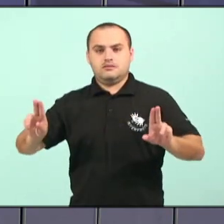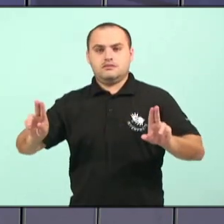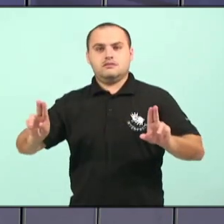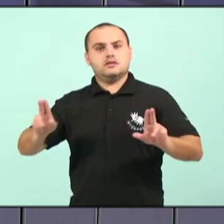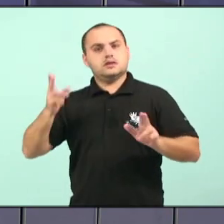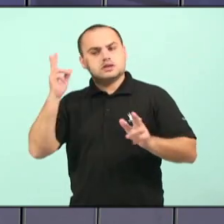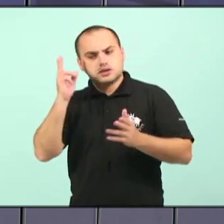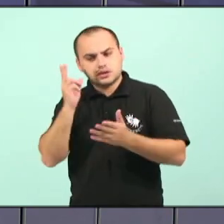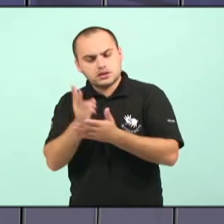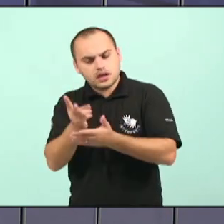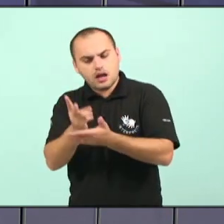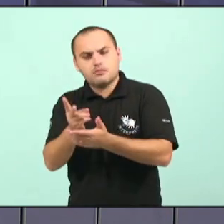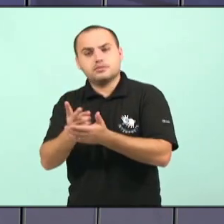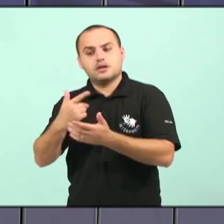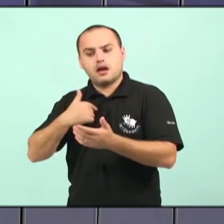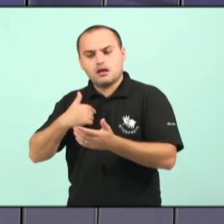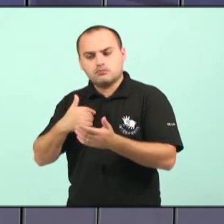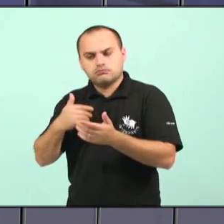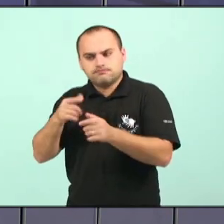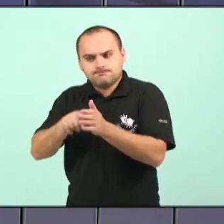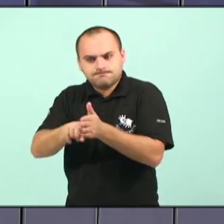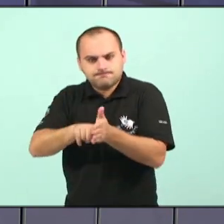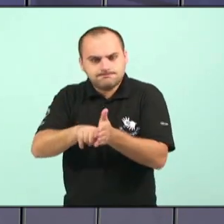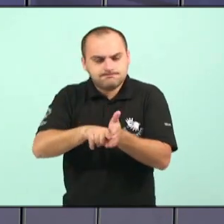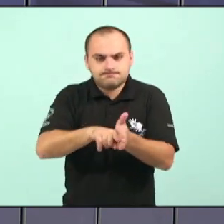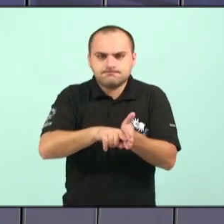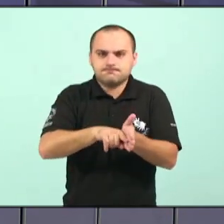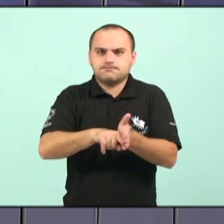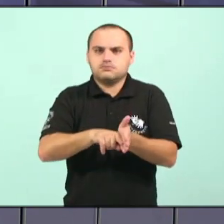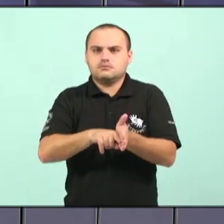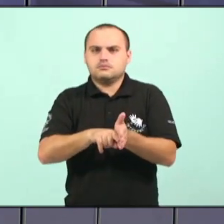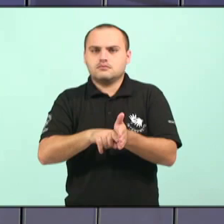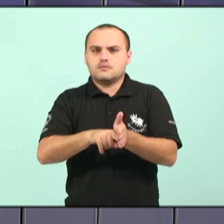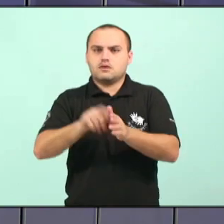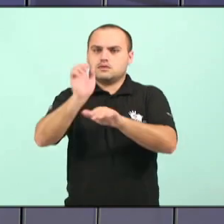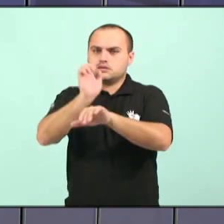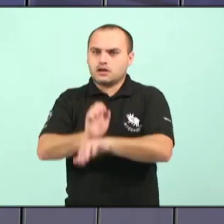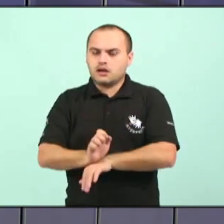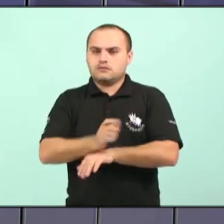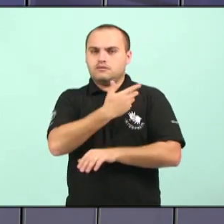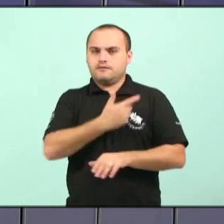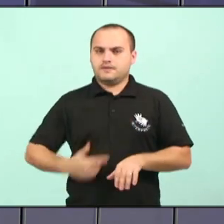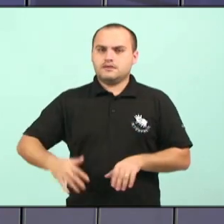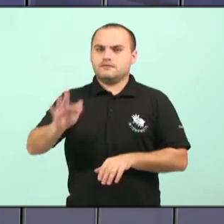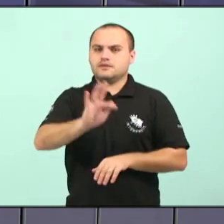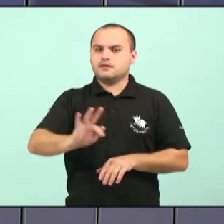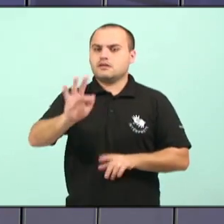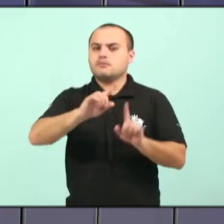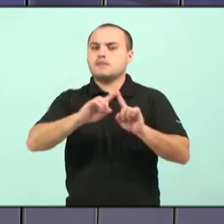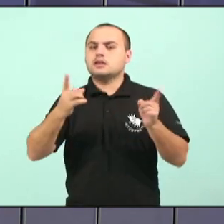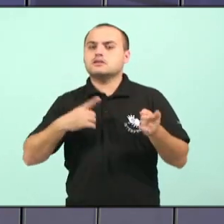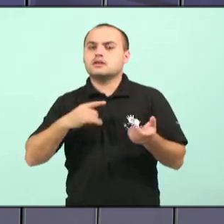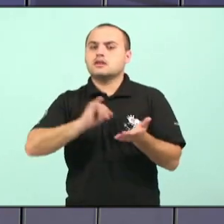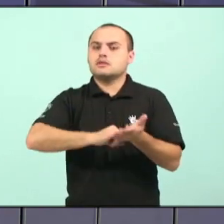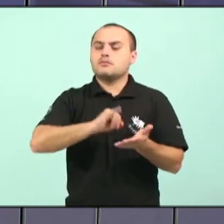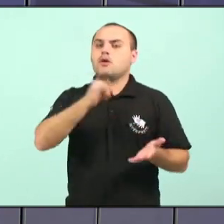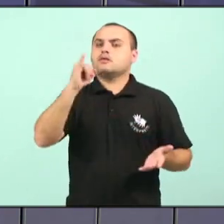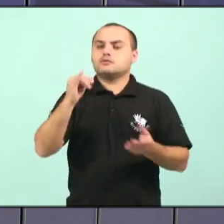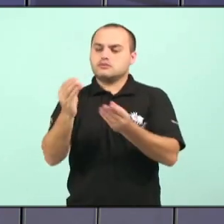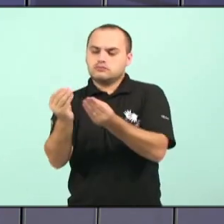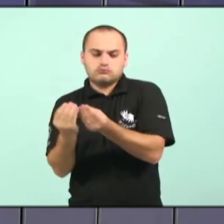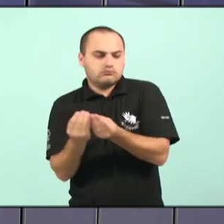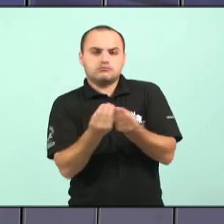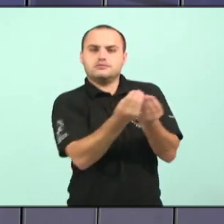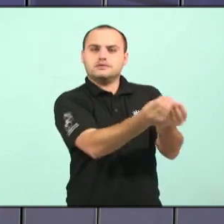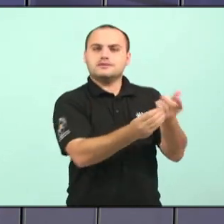sobre esse tema. Esse é um modelo mundial, gente. O Estado, o governo federal coloca dinheiro, mas nós retribuímos sim através dos impostos e é um